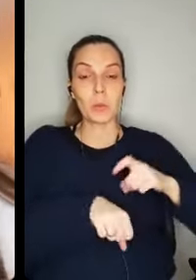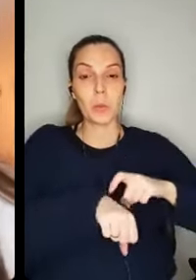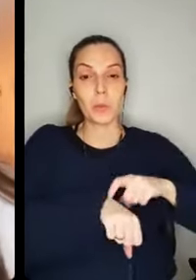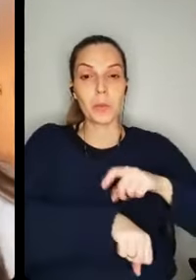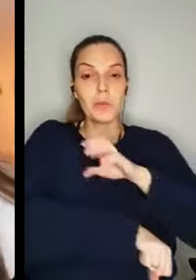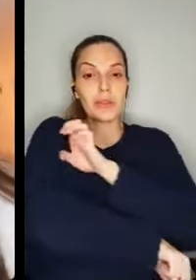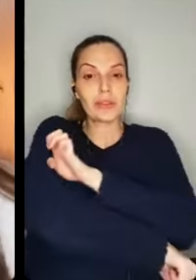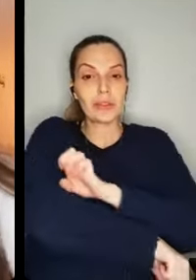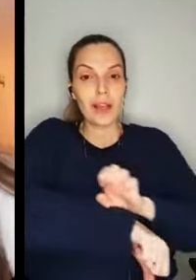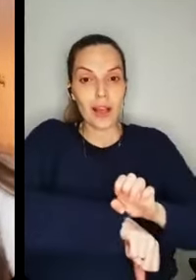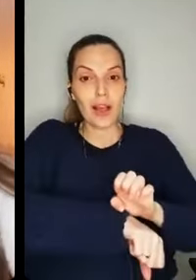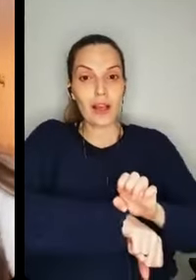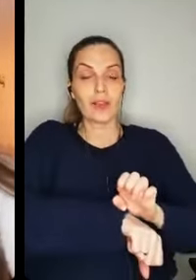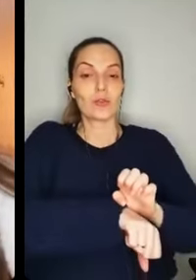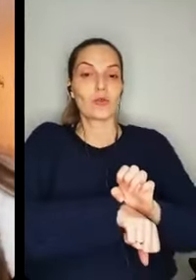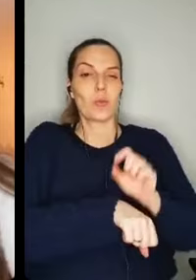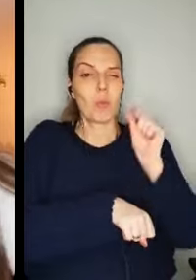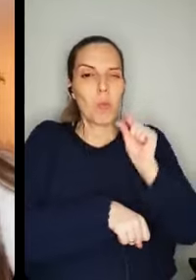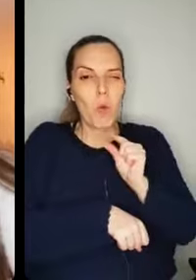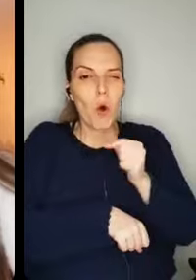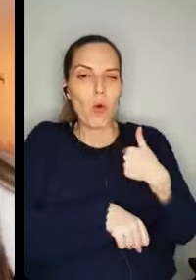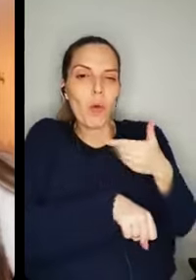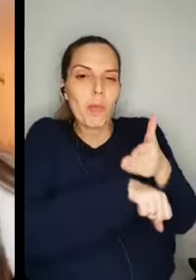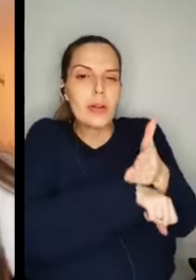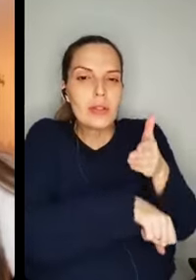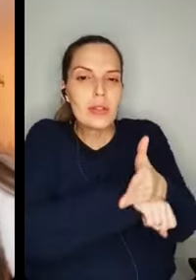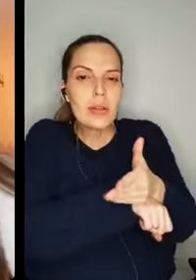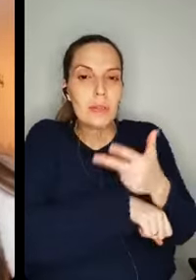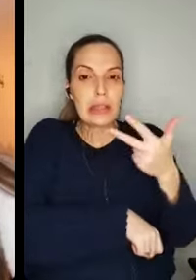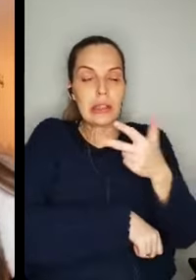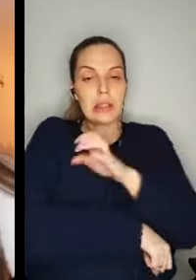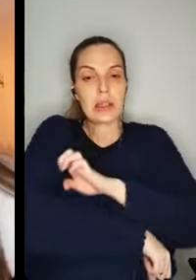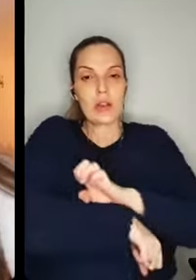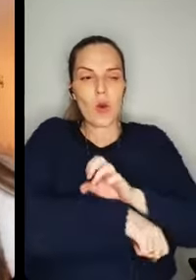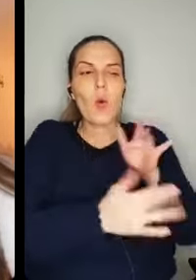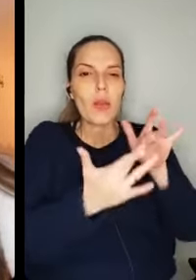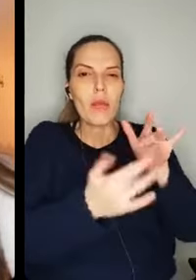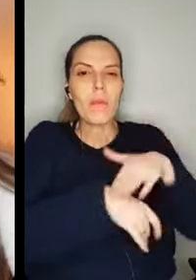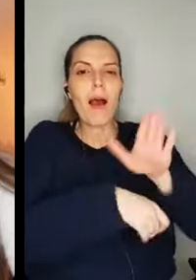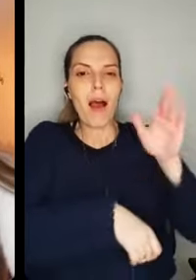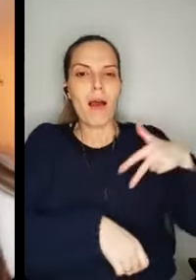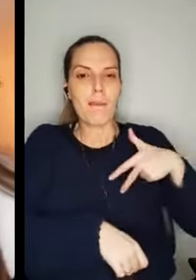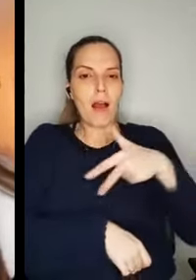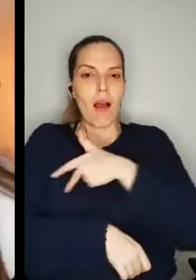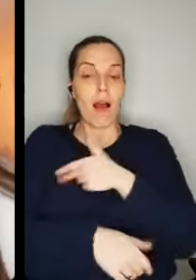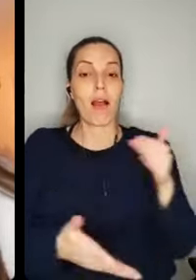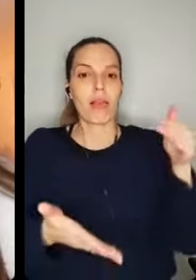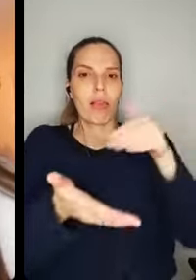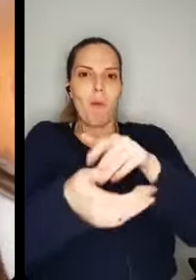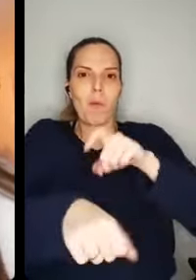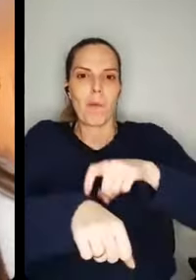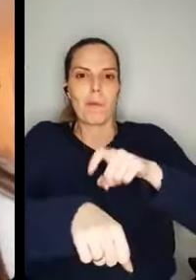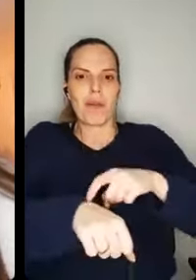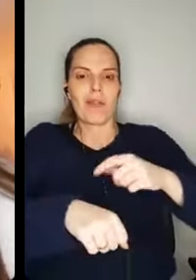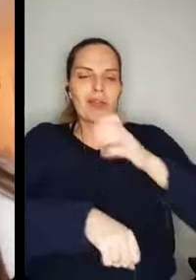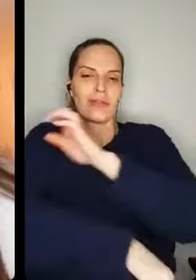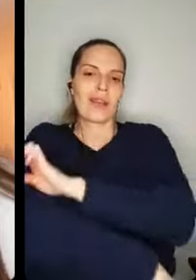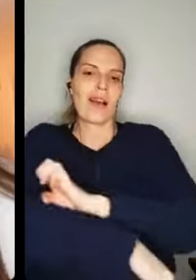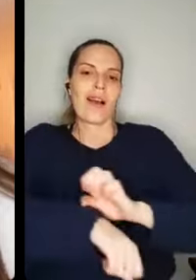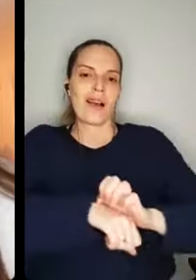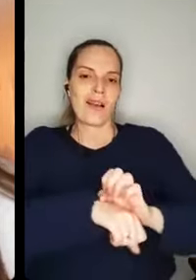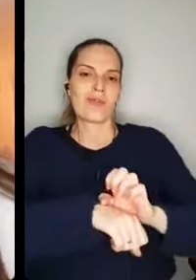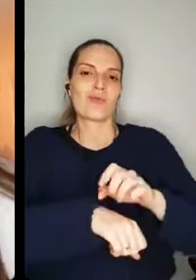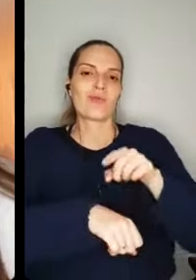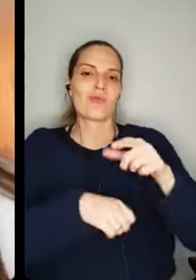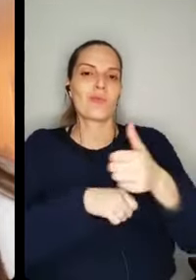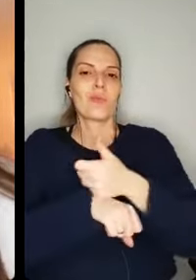pequena intervenção, já no terceiro tu vai ter um primeiro contato, assim, mais direto com o paciente, até chegar em um estágio profissional, né? Então, algo bem, assim, degrauzinhos que tu vai